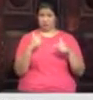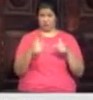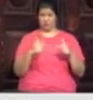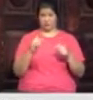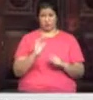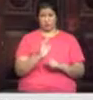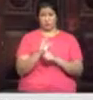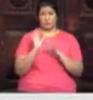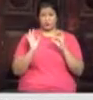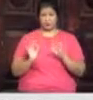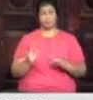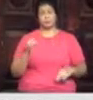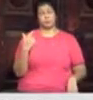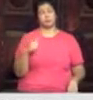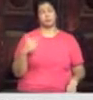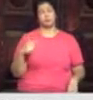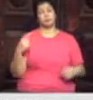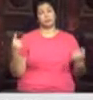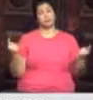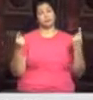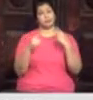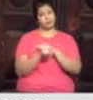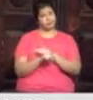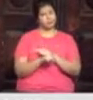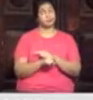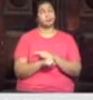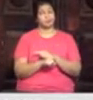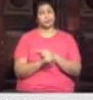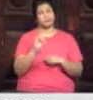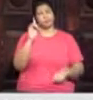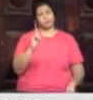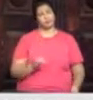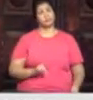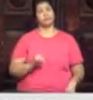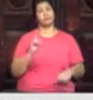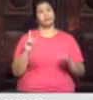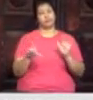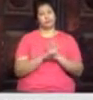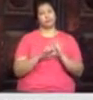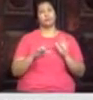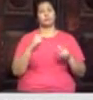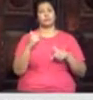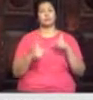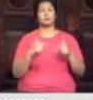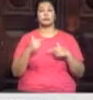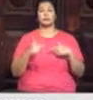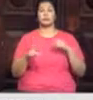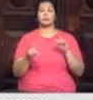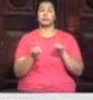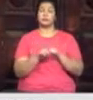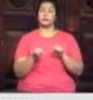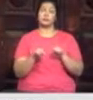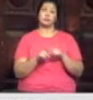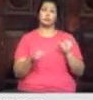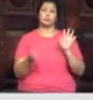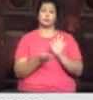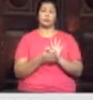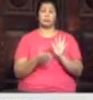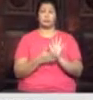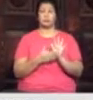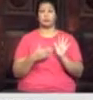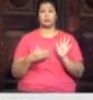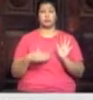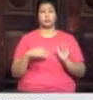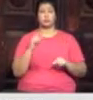e garantir a efetivação dos direitos em um país com histórico de desrespeito às leis trabalhistas. As propostas e os ataques às instituições públicas